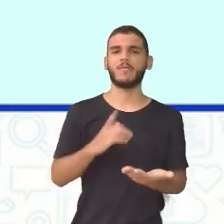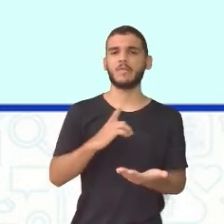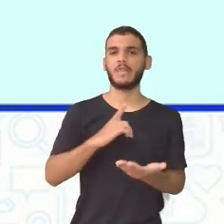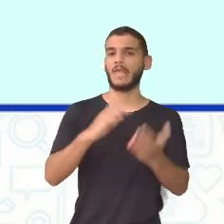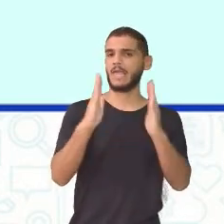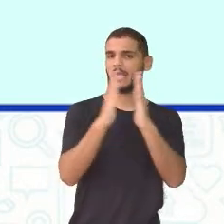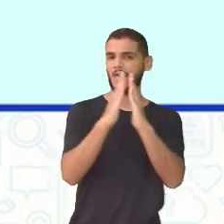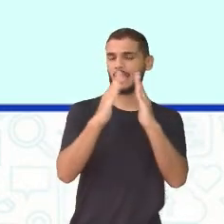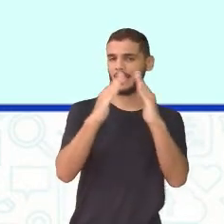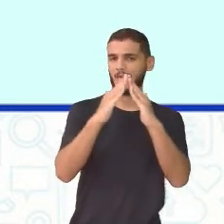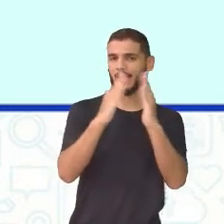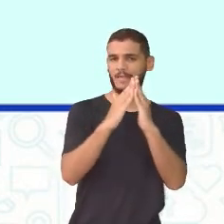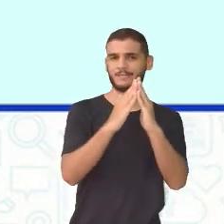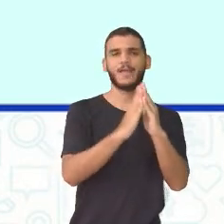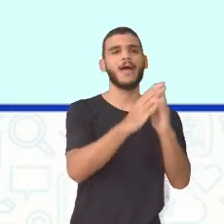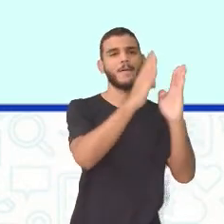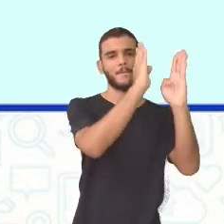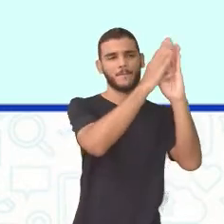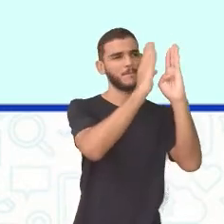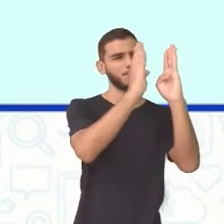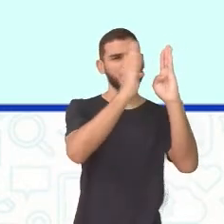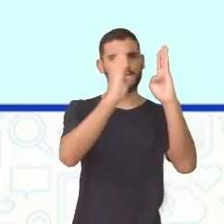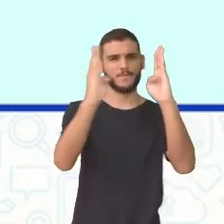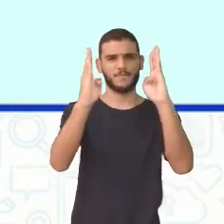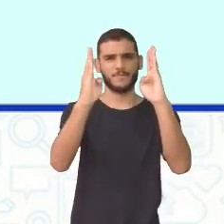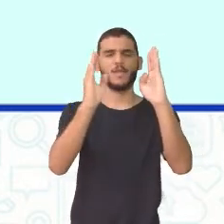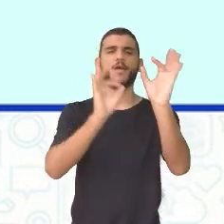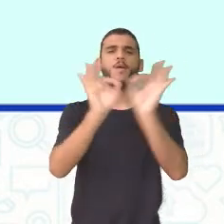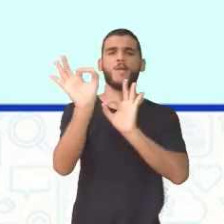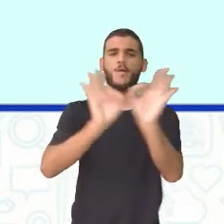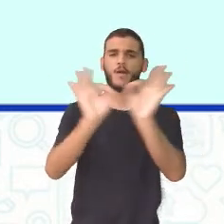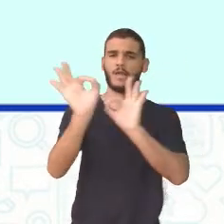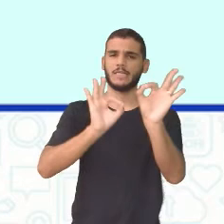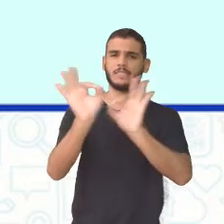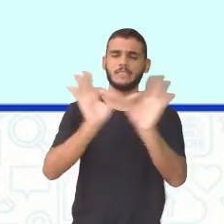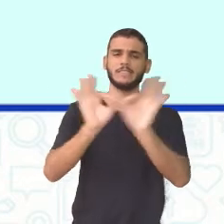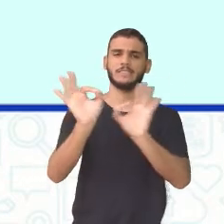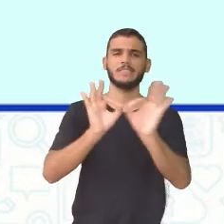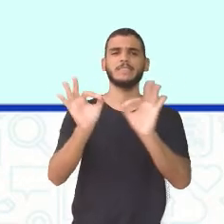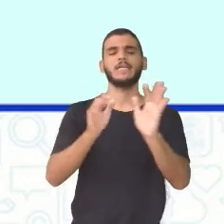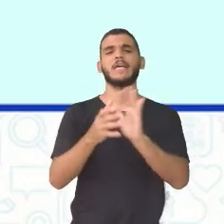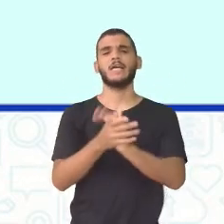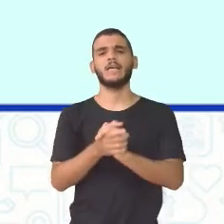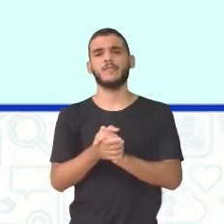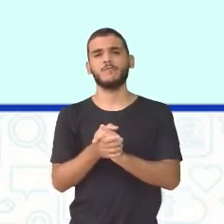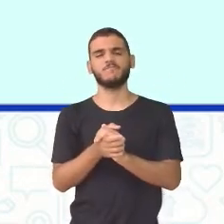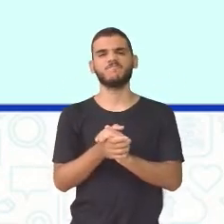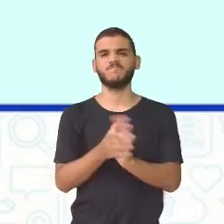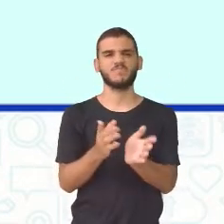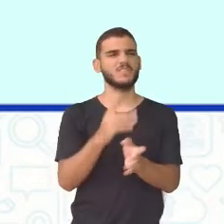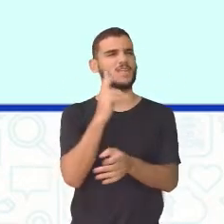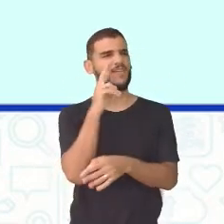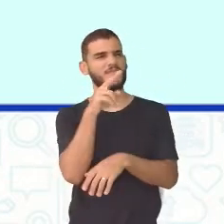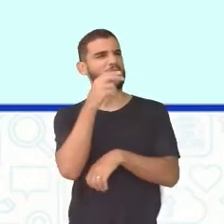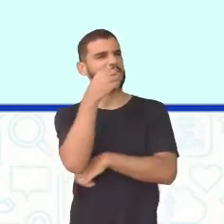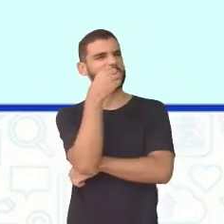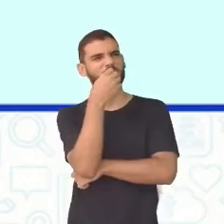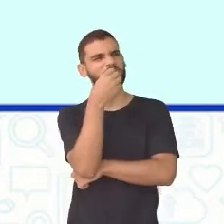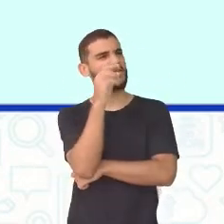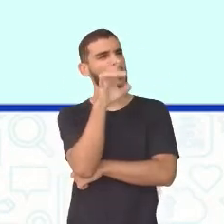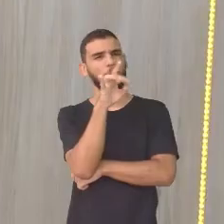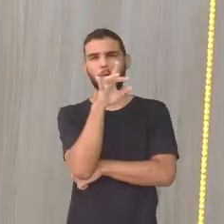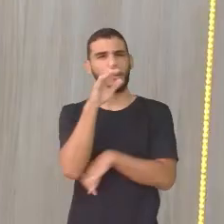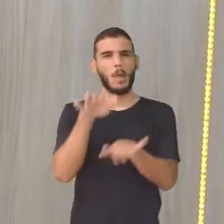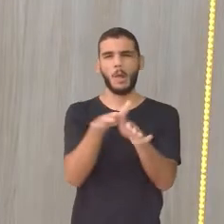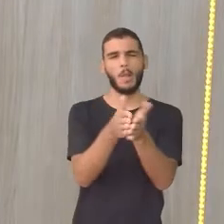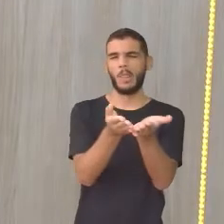não é, e tem um livro lá na sua estante, ou na biblioteca de sua escola, então parece quando você entra no ambiente, não é,